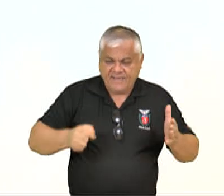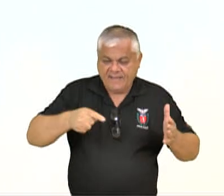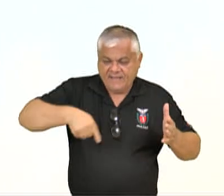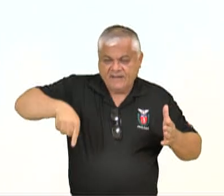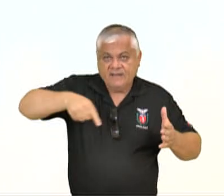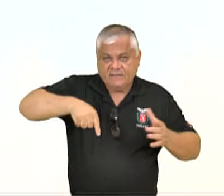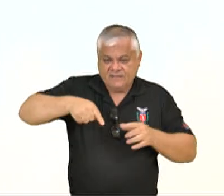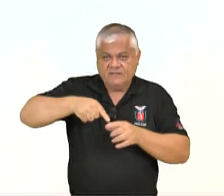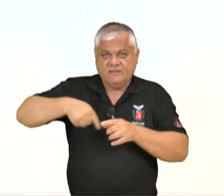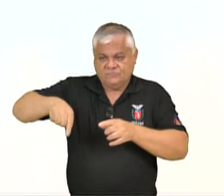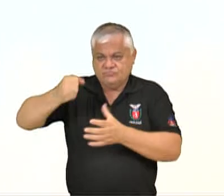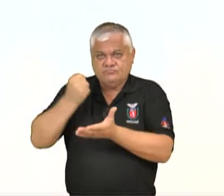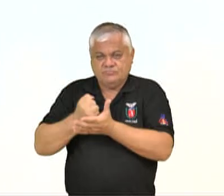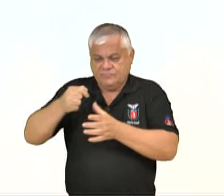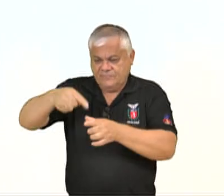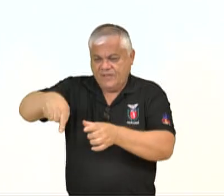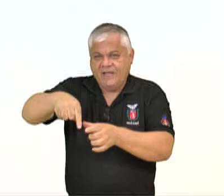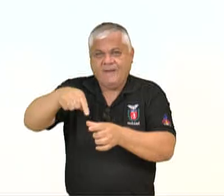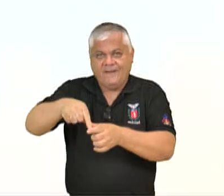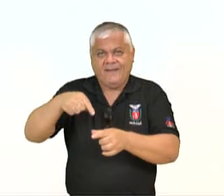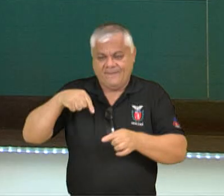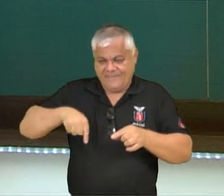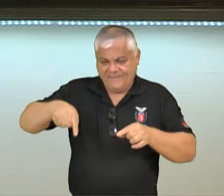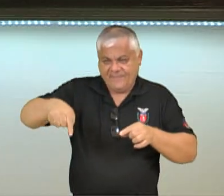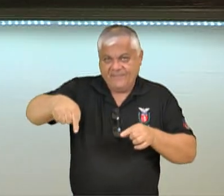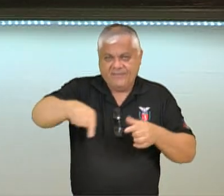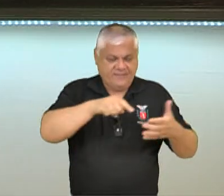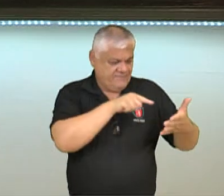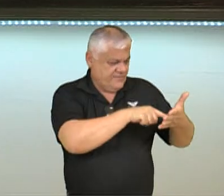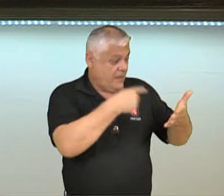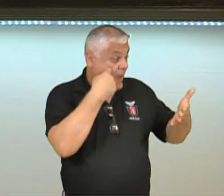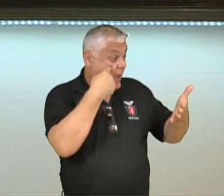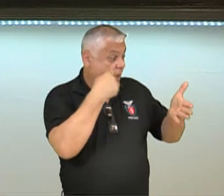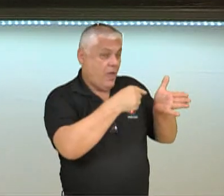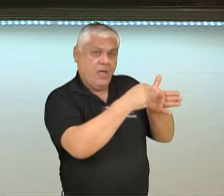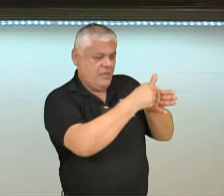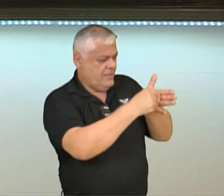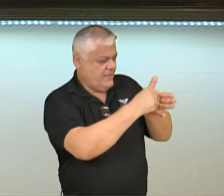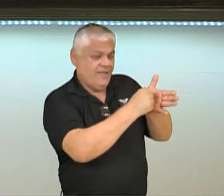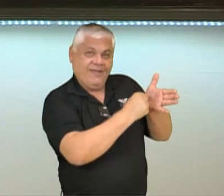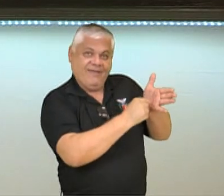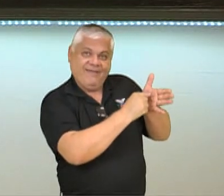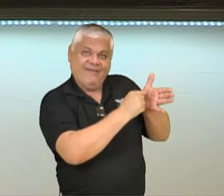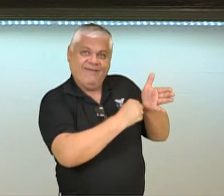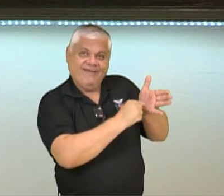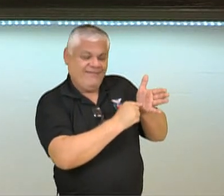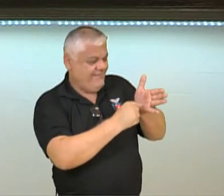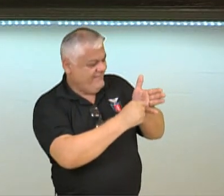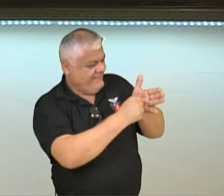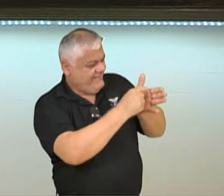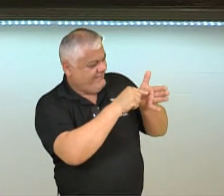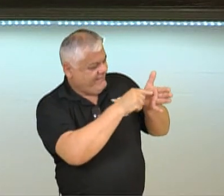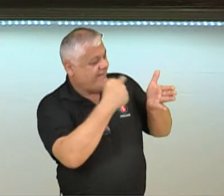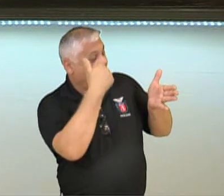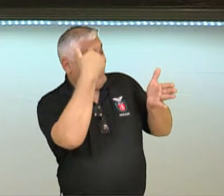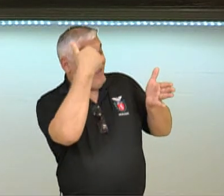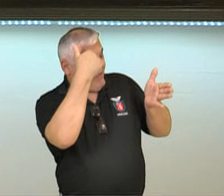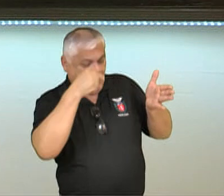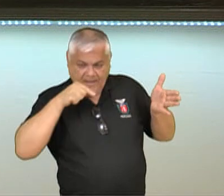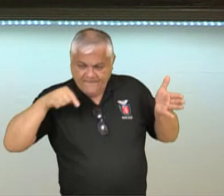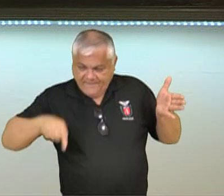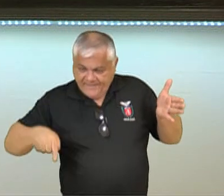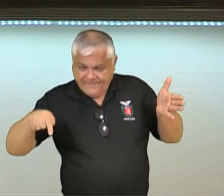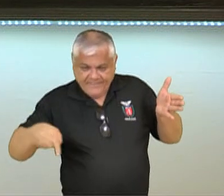que correspondem aos pontos de controle. Então, esses pequenos círculos vão estar marcados no seu mapa e vai ter